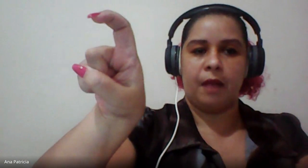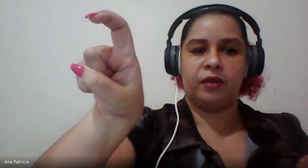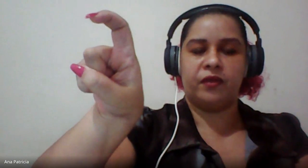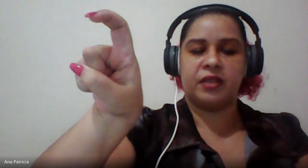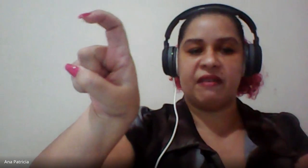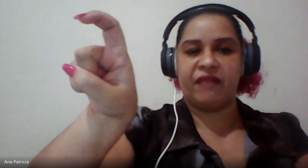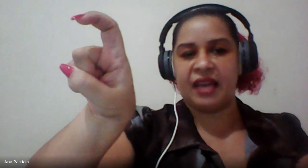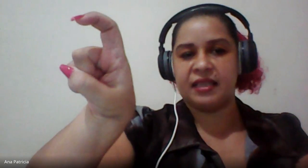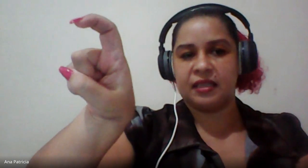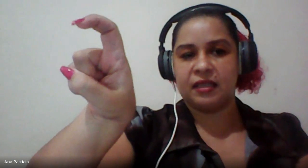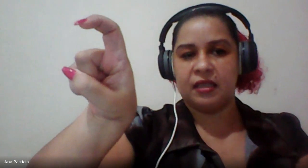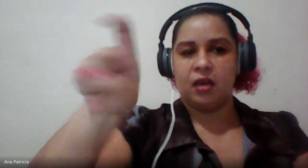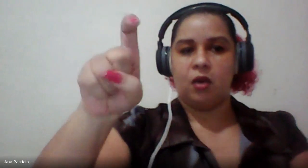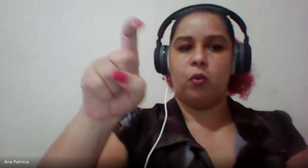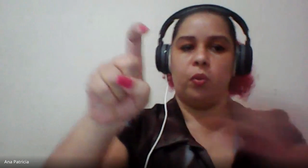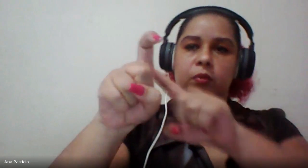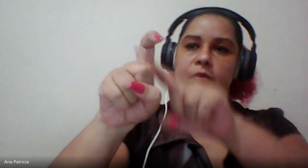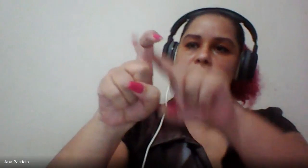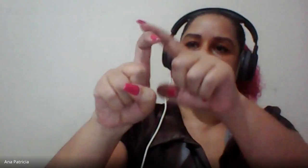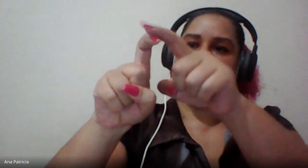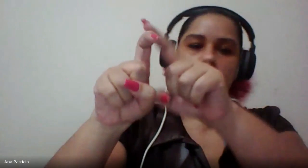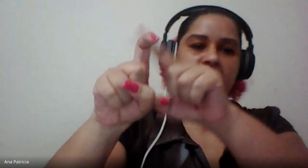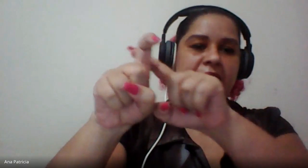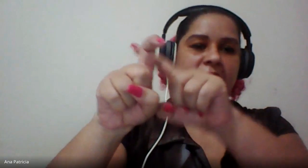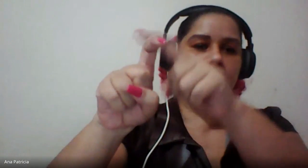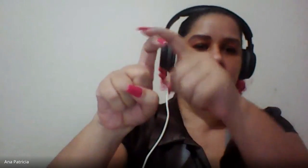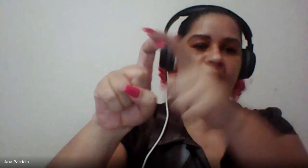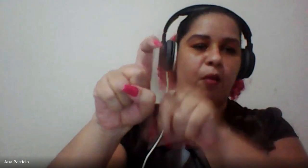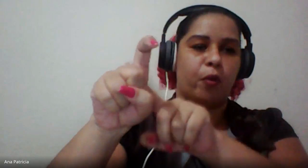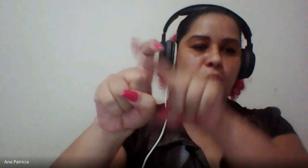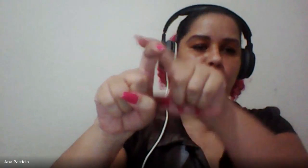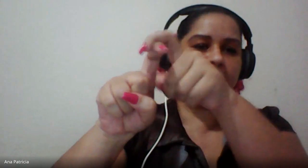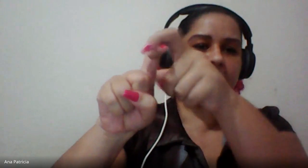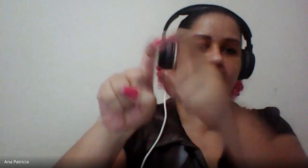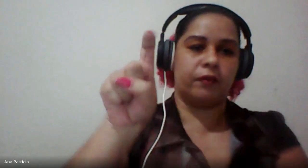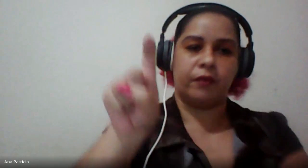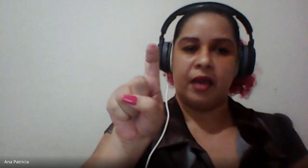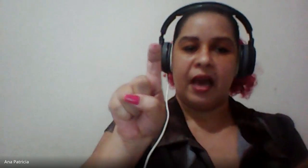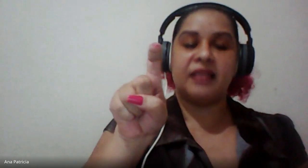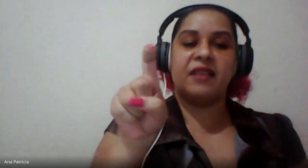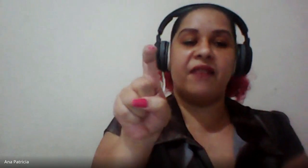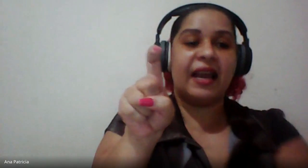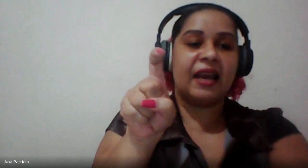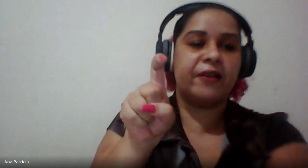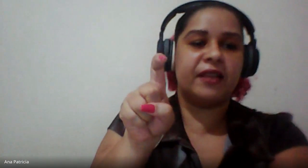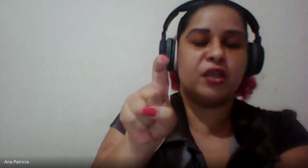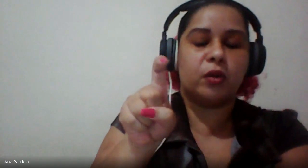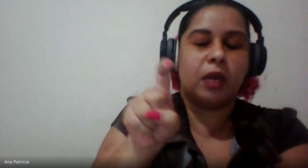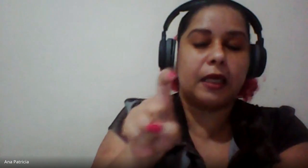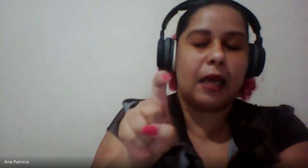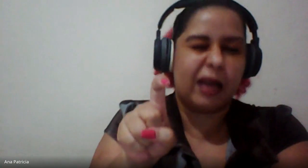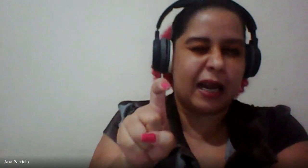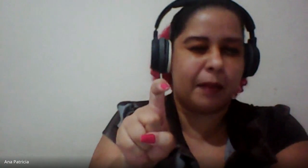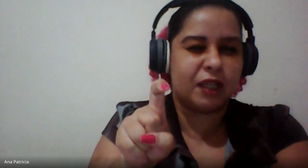A mão de vocês vai ficar assim. O dedo indicador, ele fica um pouquinho curvadinho. Aí você vai lá na frente, faz de